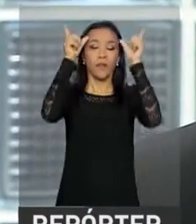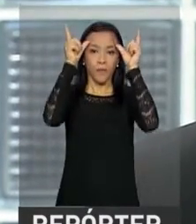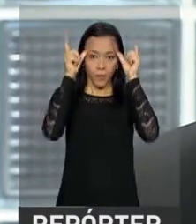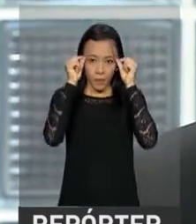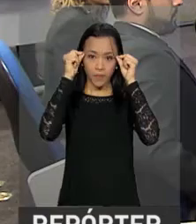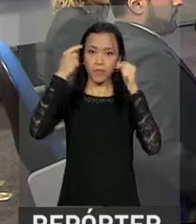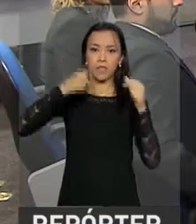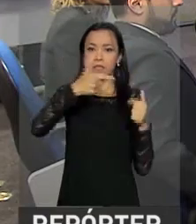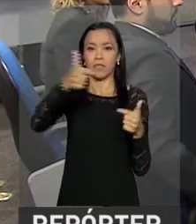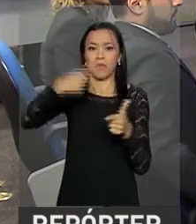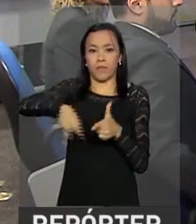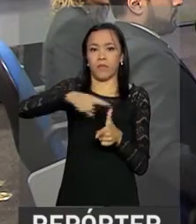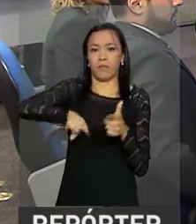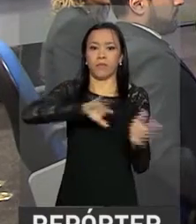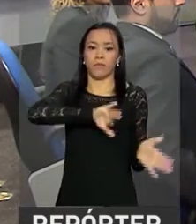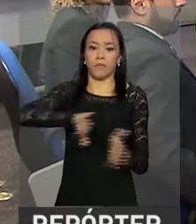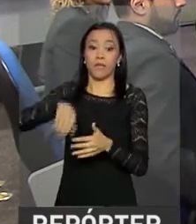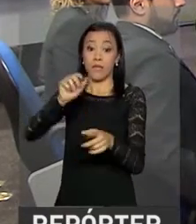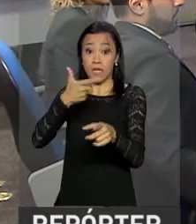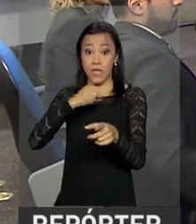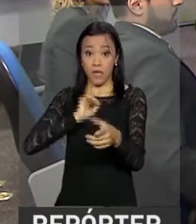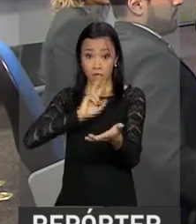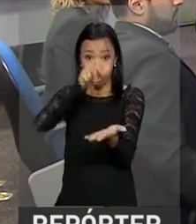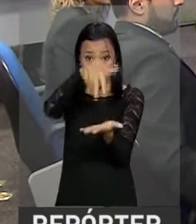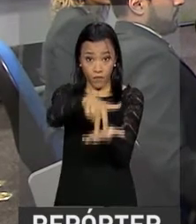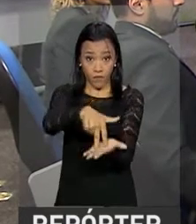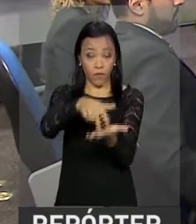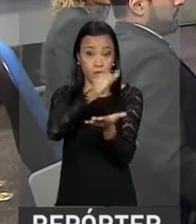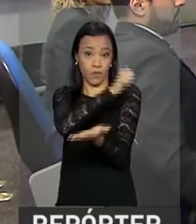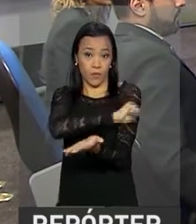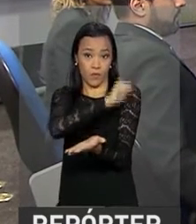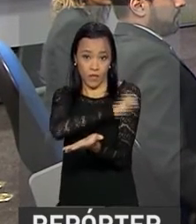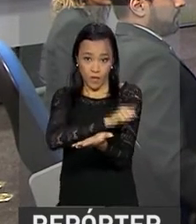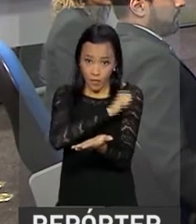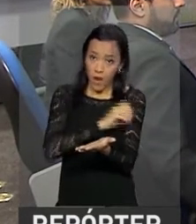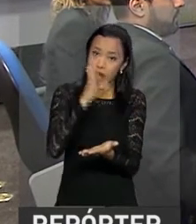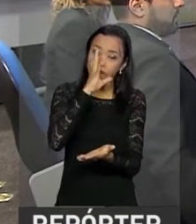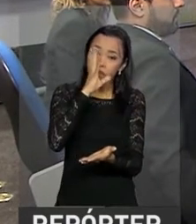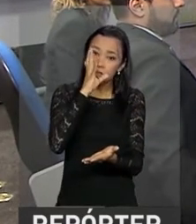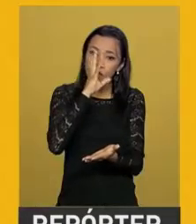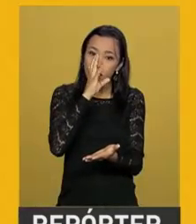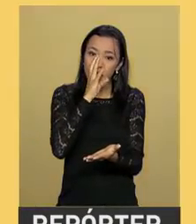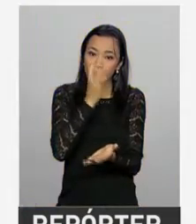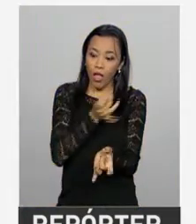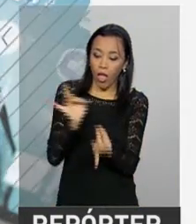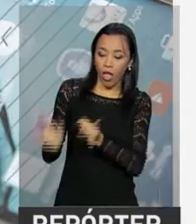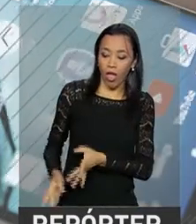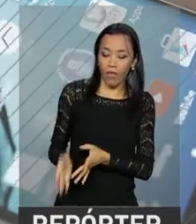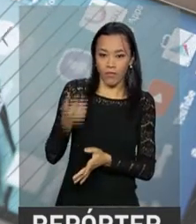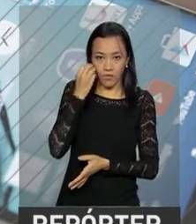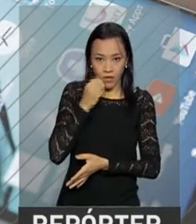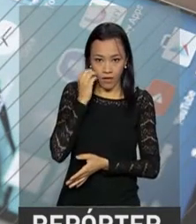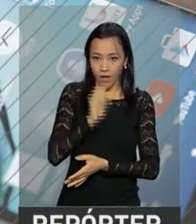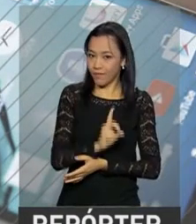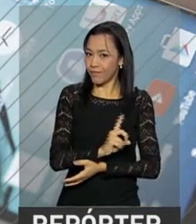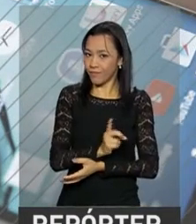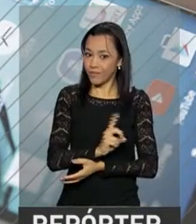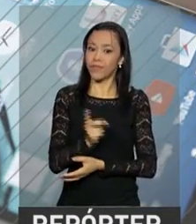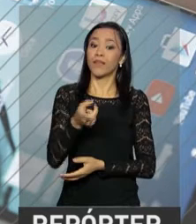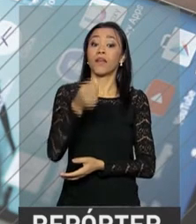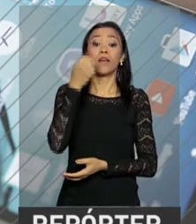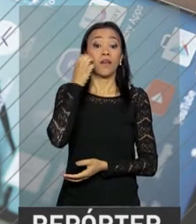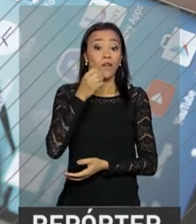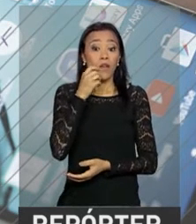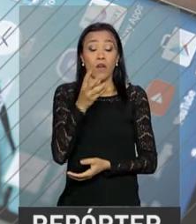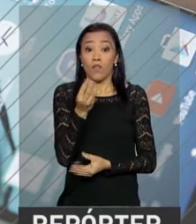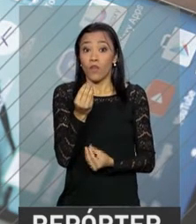congestionamento já quem foi ao rio assistir aos jogos não deixou de lado o celular nas redes de telefonia móvel o